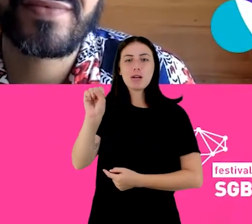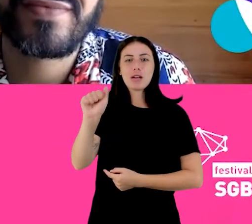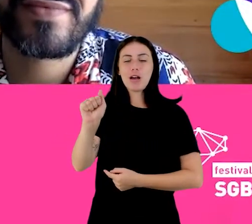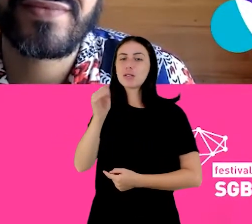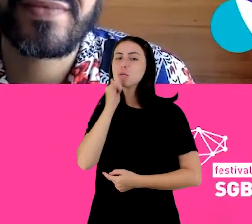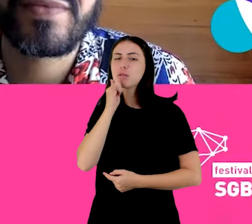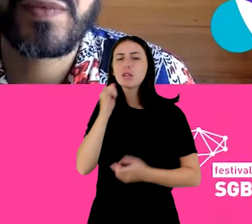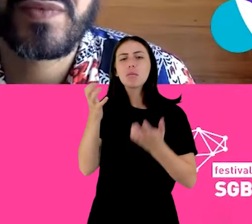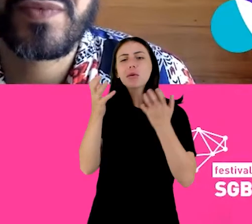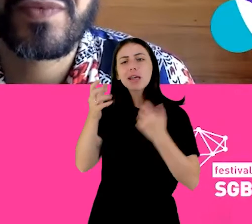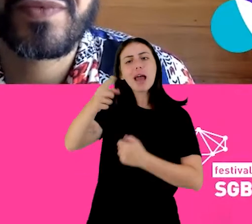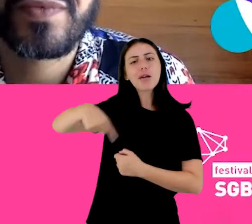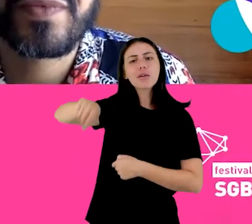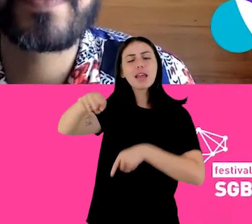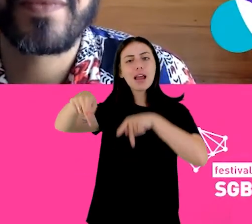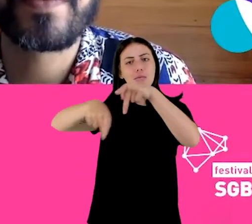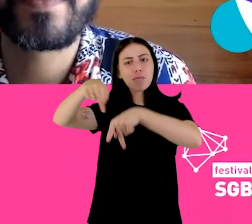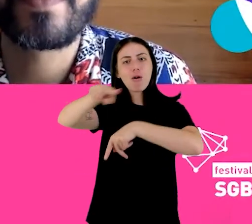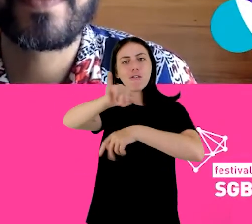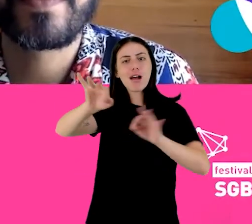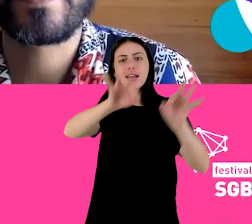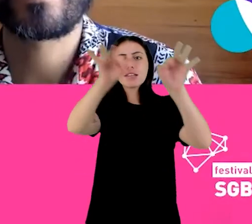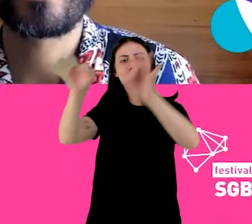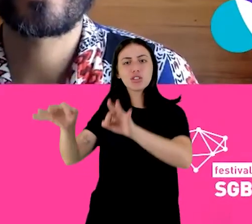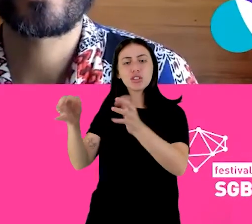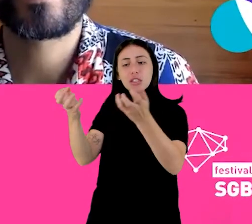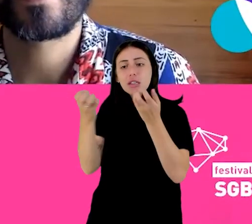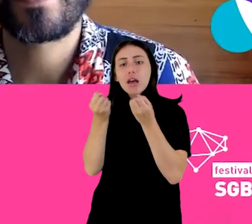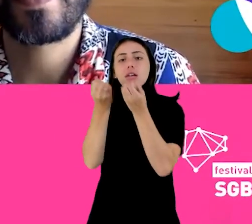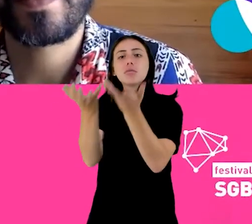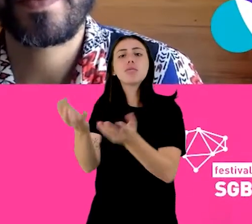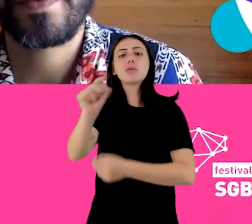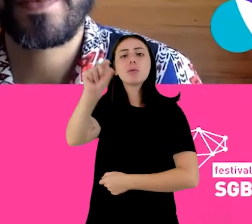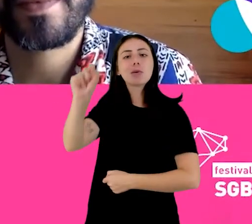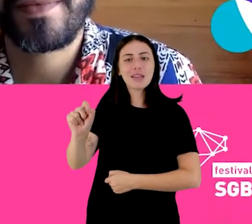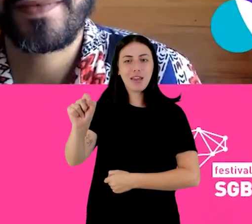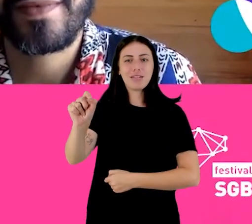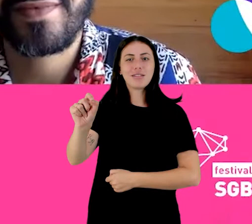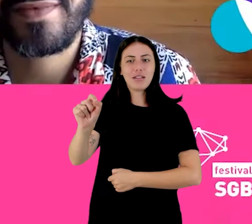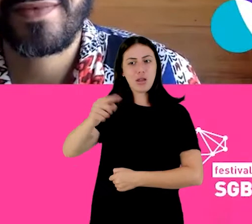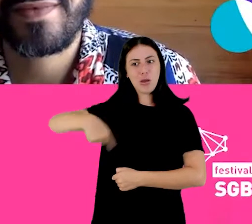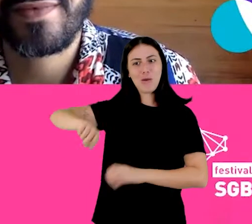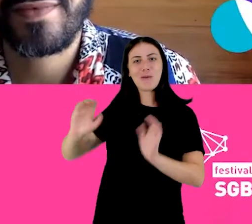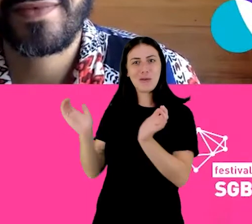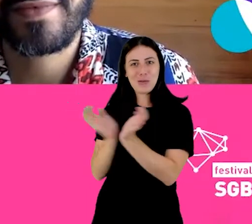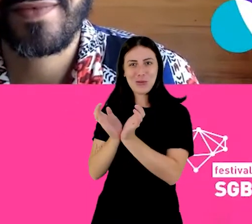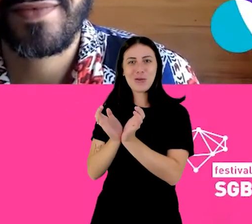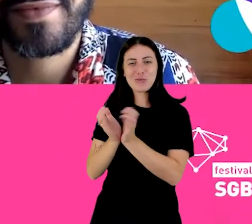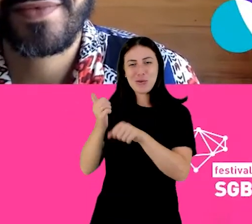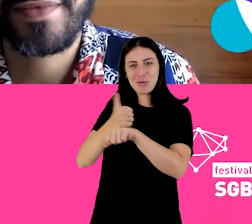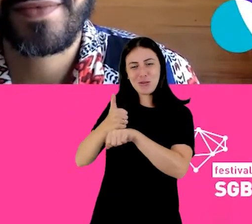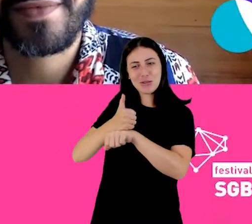causa, então você tem que jogar uma intenção ali, tá? O que você gostaria que aquele público fizesse e tudo mais. E aí, pegando a